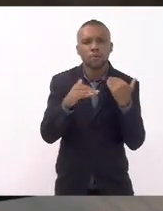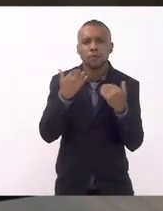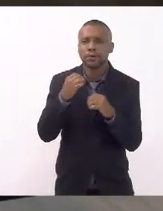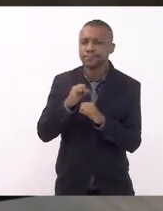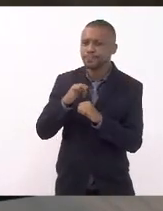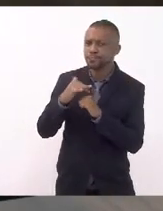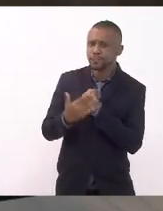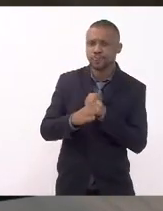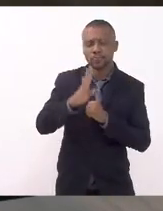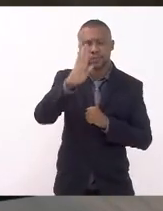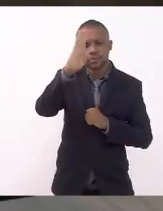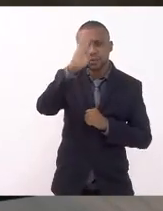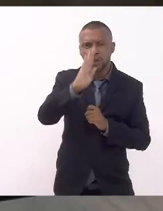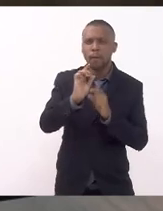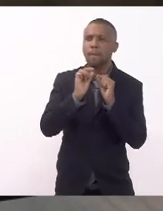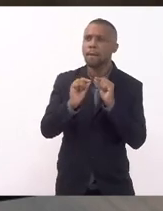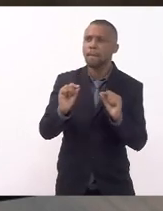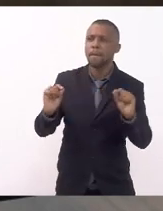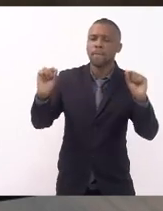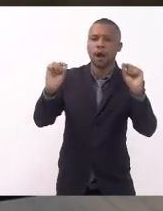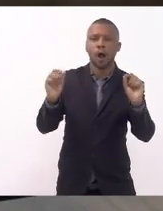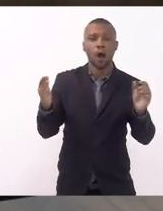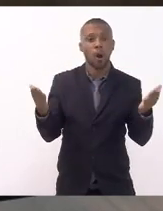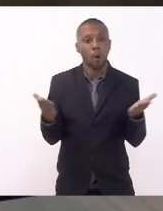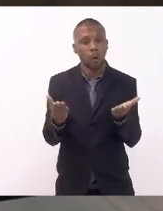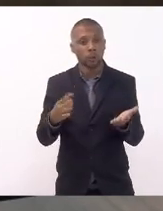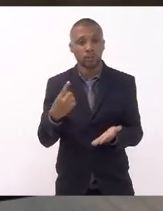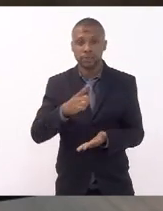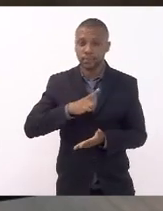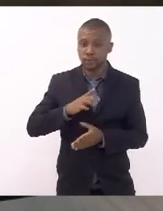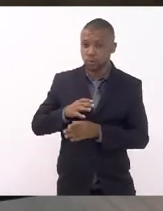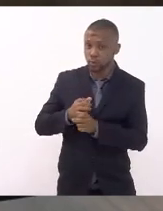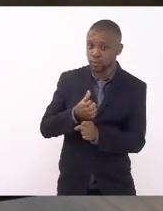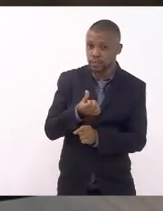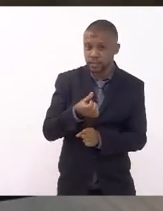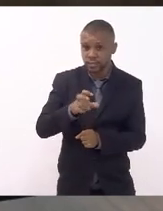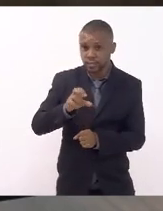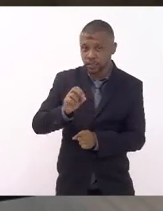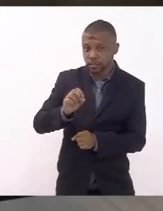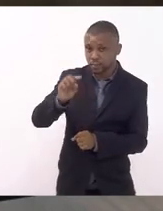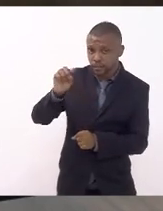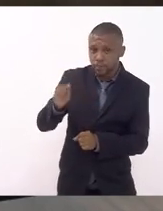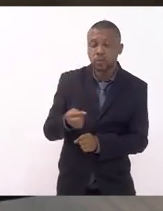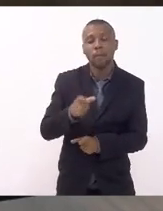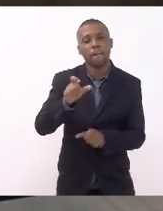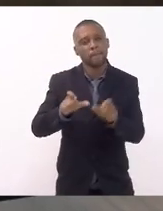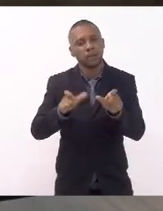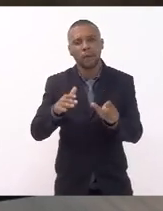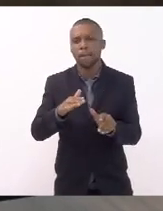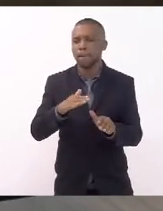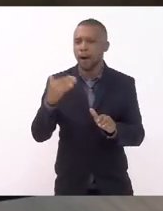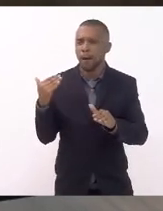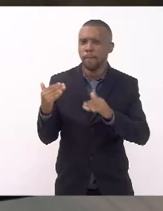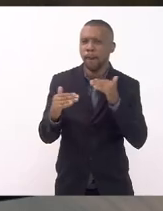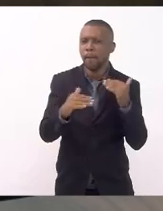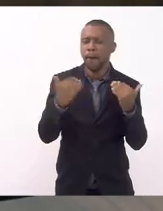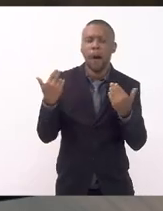no Brasil. Se hoje temos mais de 650 mil pessoas